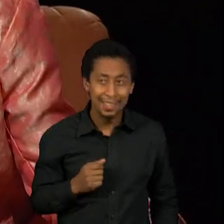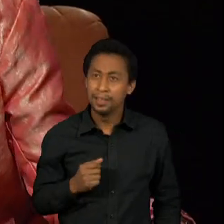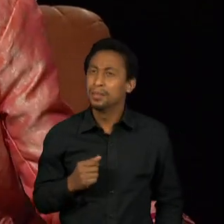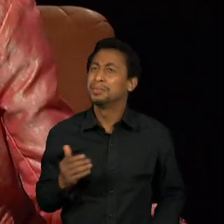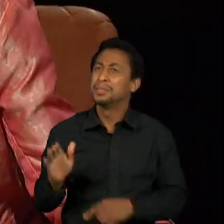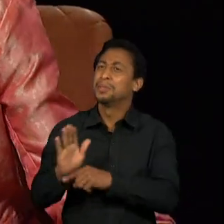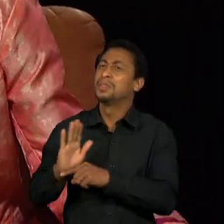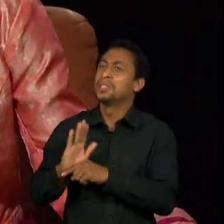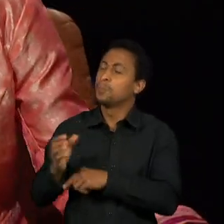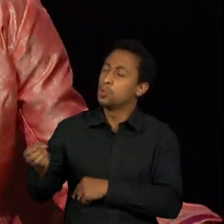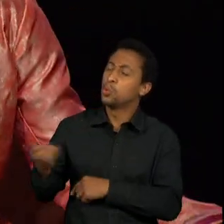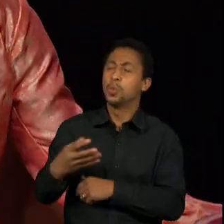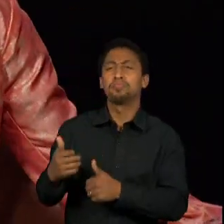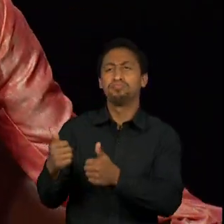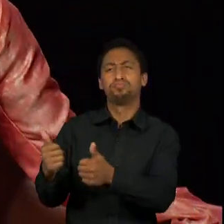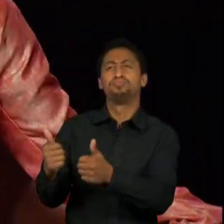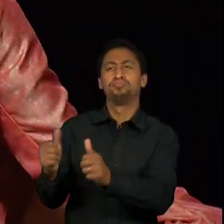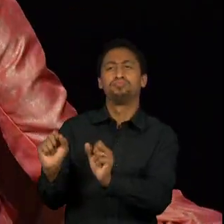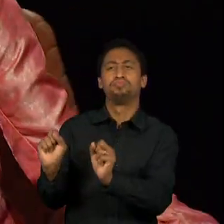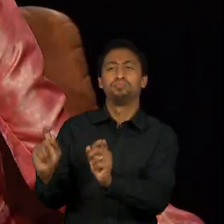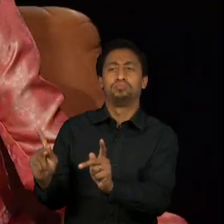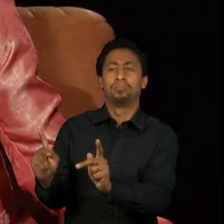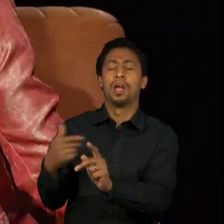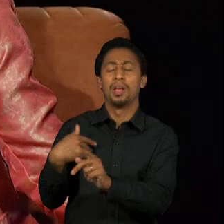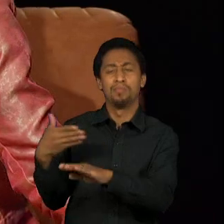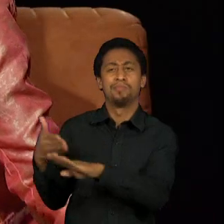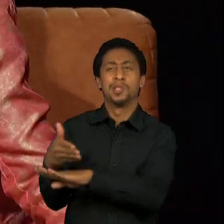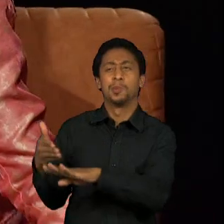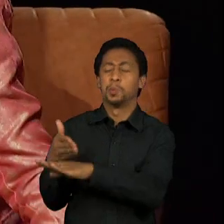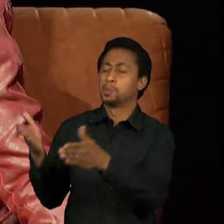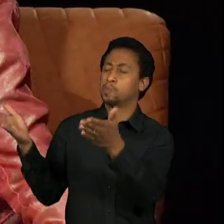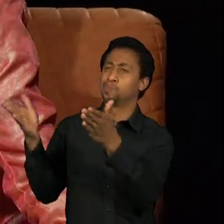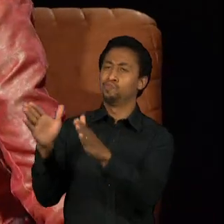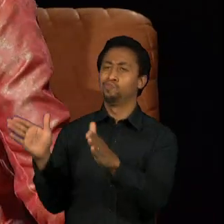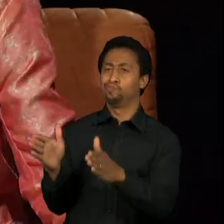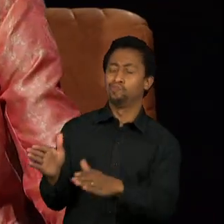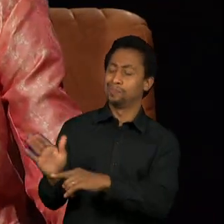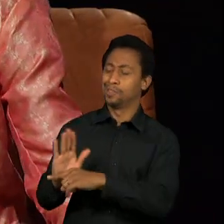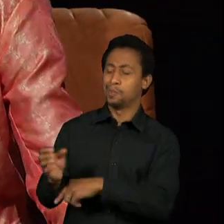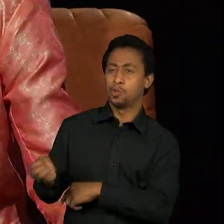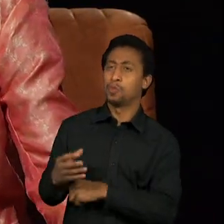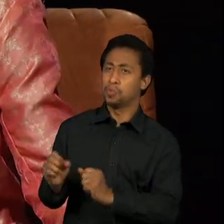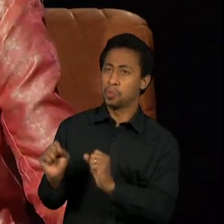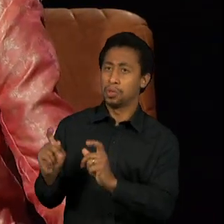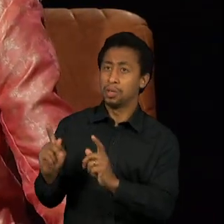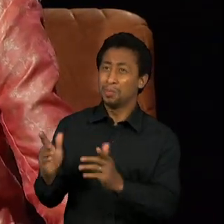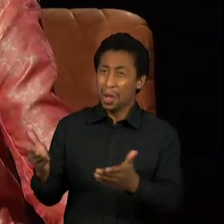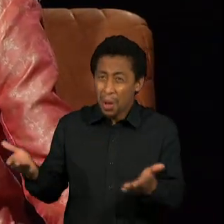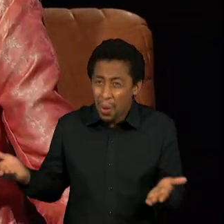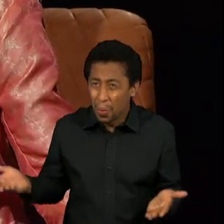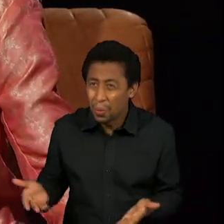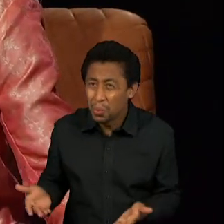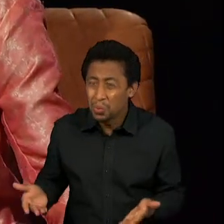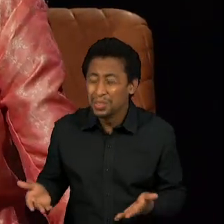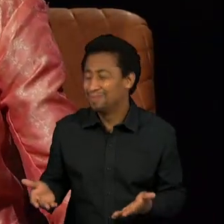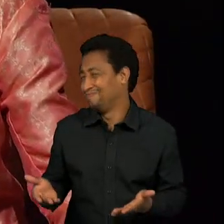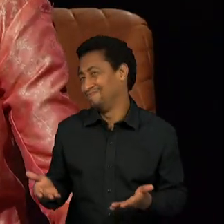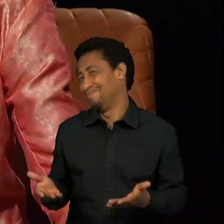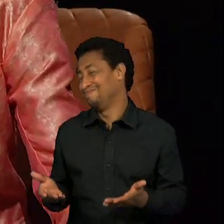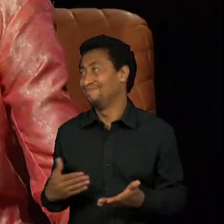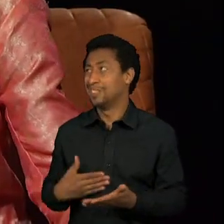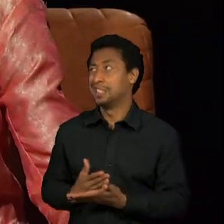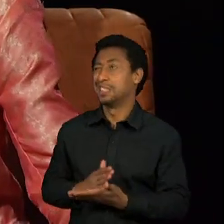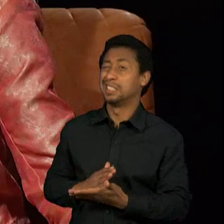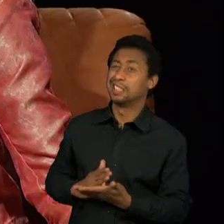novo, sim. É ser musa do cinema novo. Hoje não me desagrada, não me